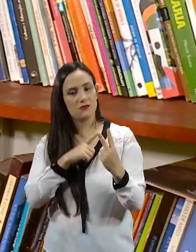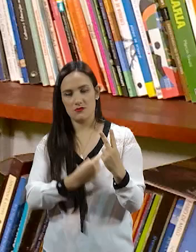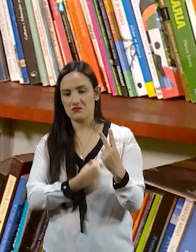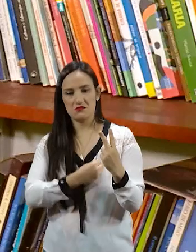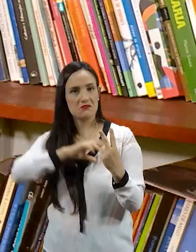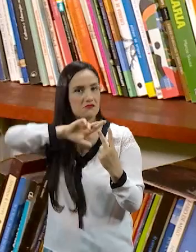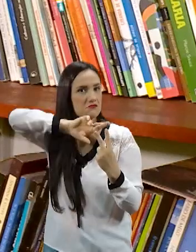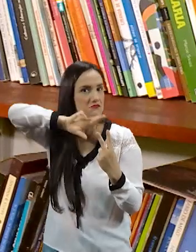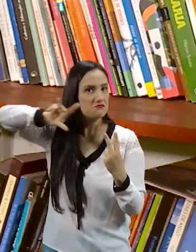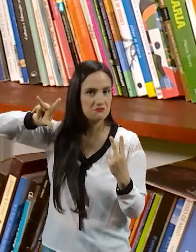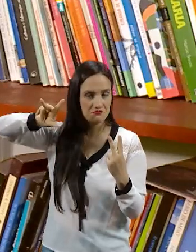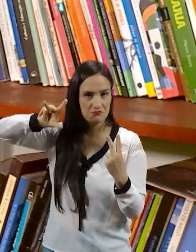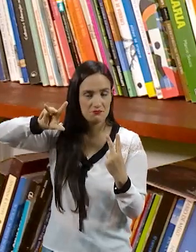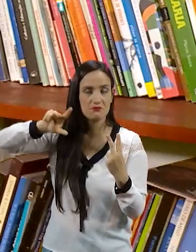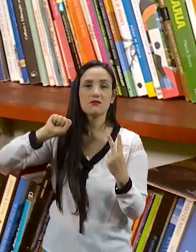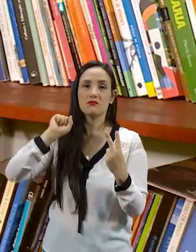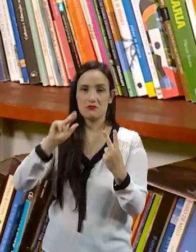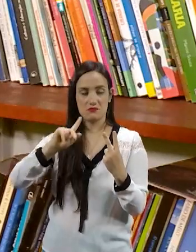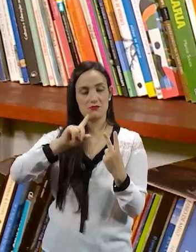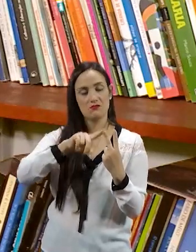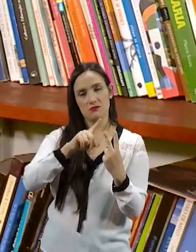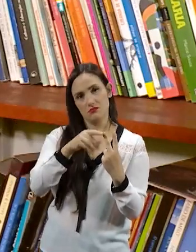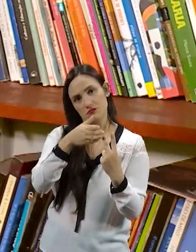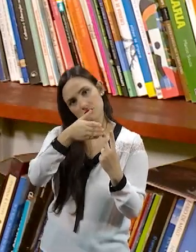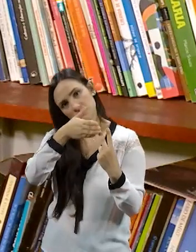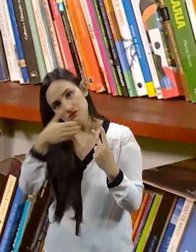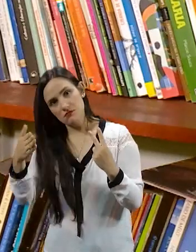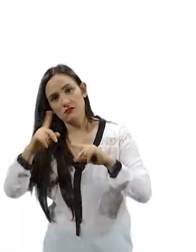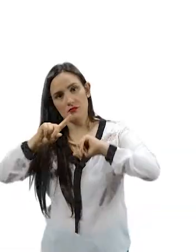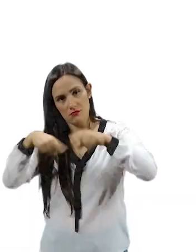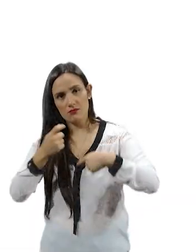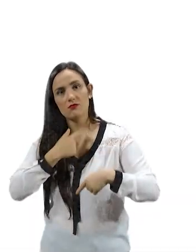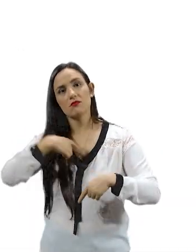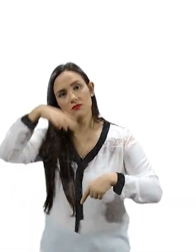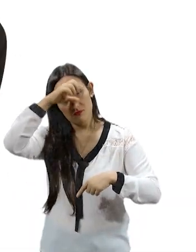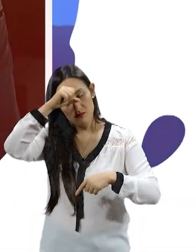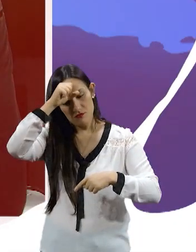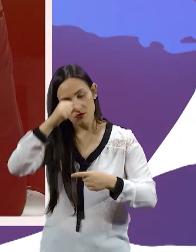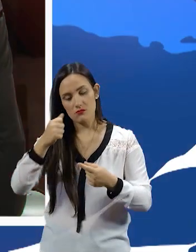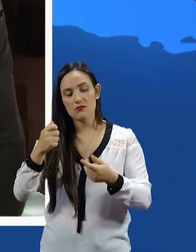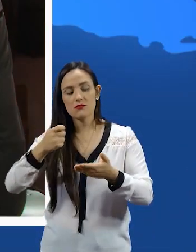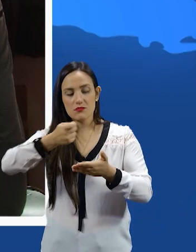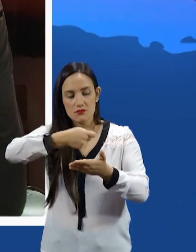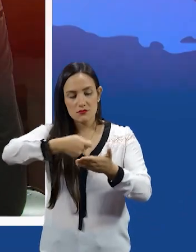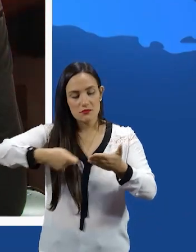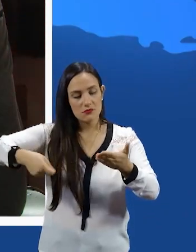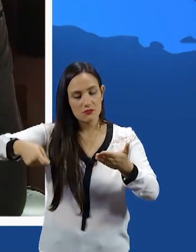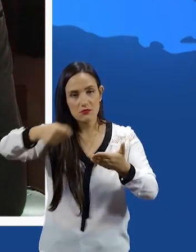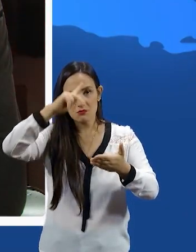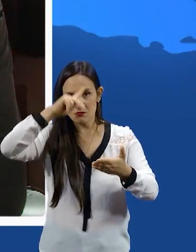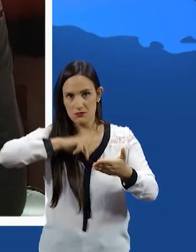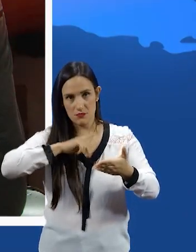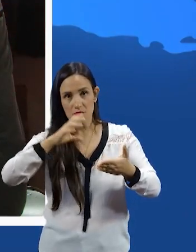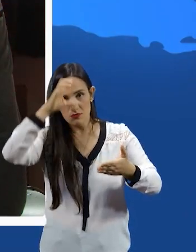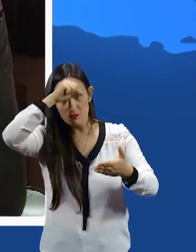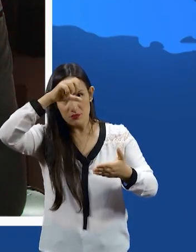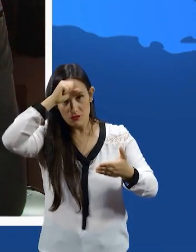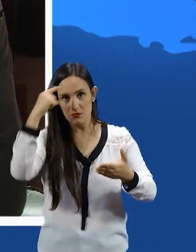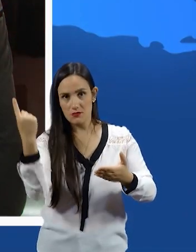outra vivência. Após as artes visuais, a pintura especificamente, que eu era